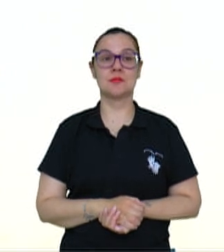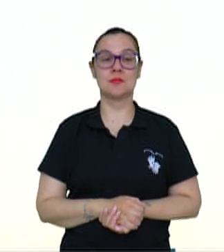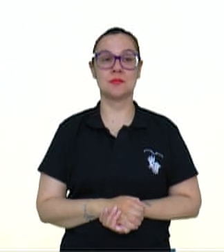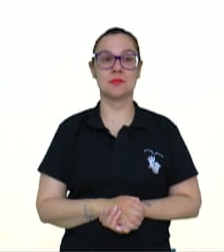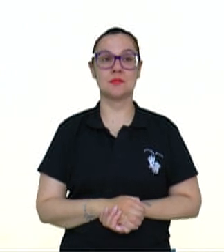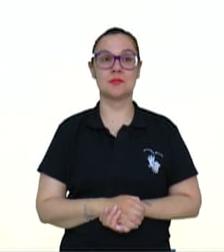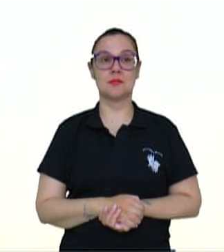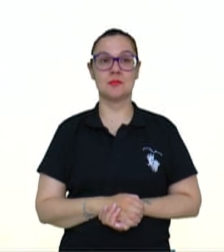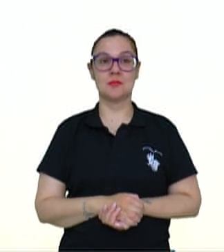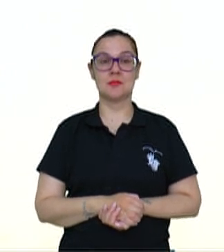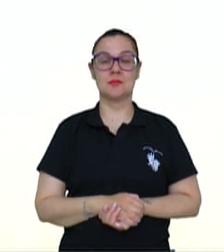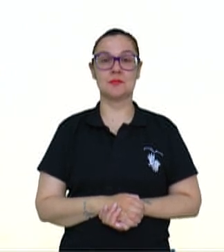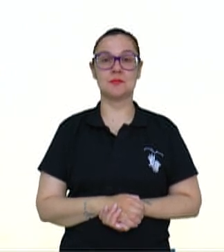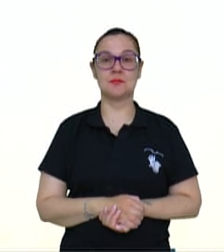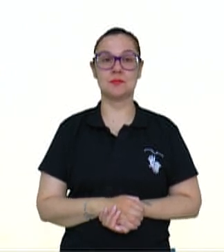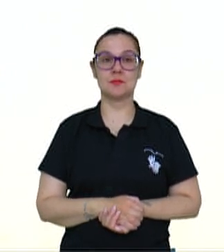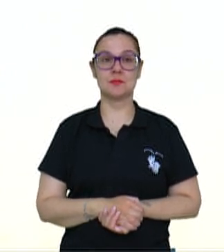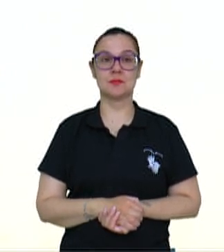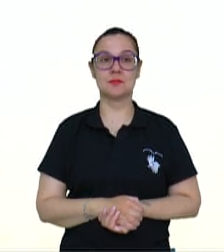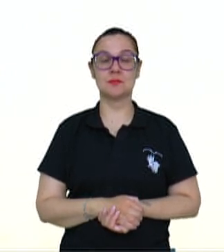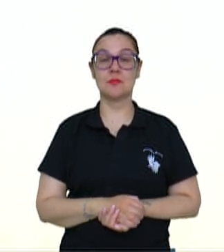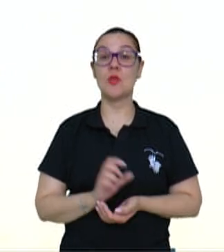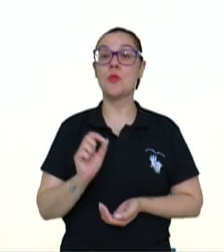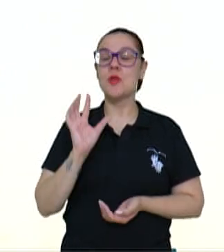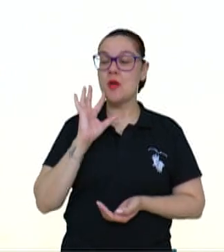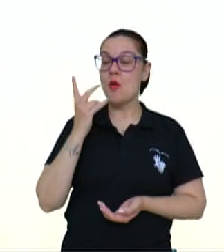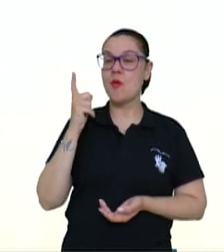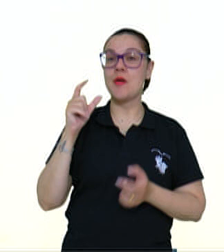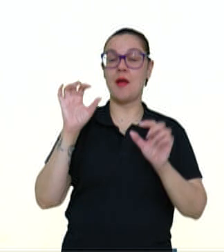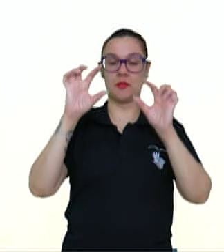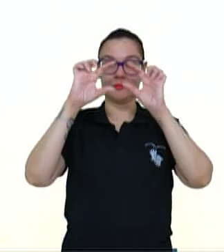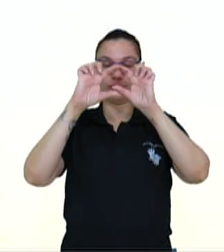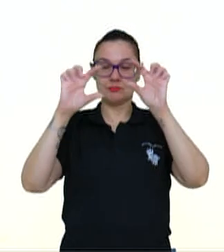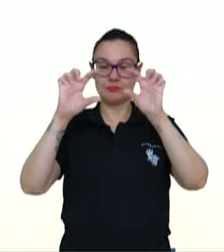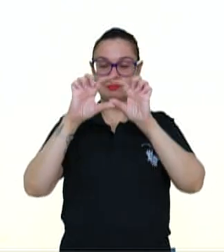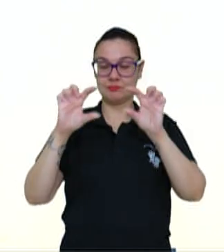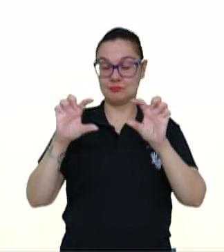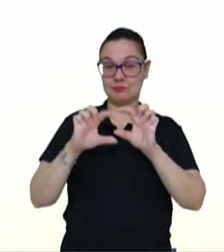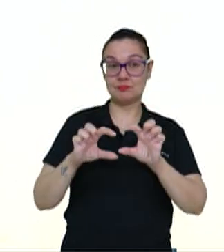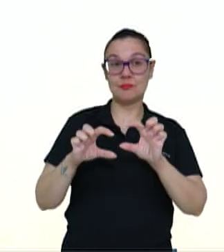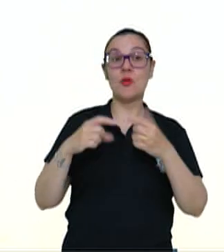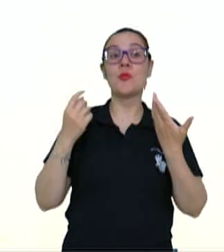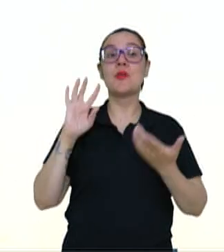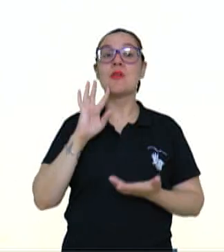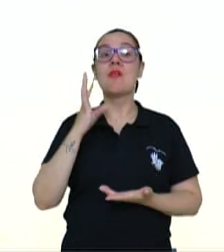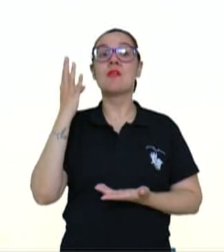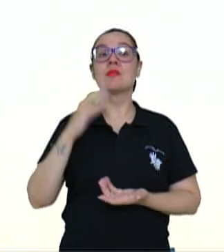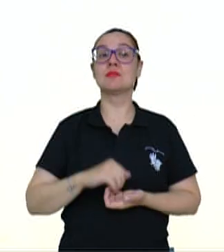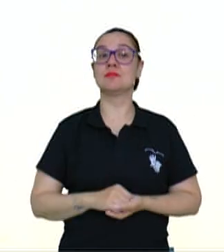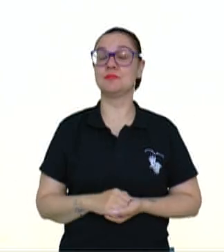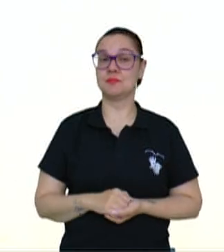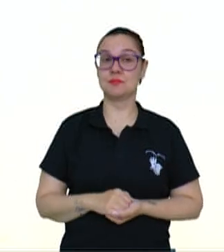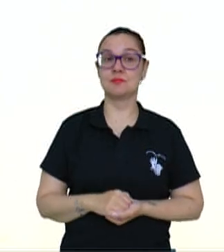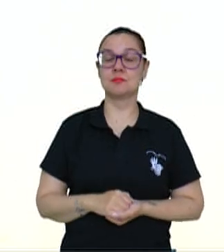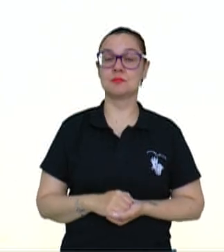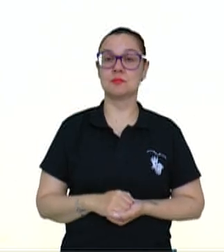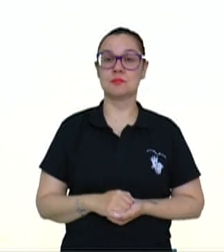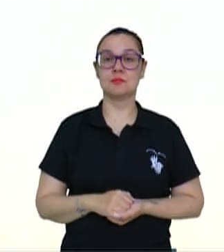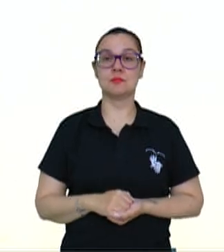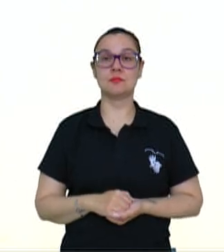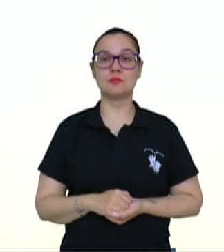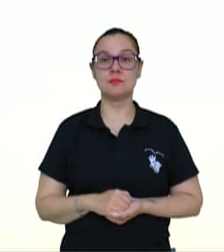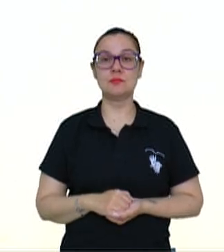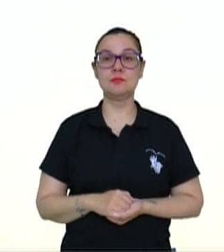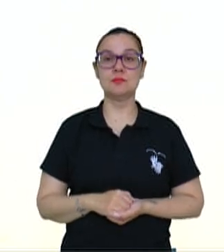les passou a los personagens em cada vinheta. Então, em cada quadrinho, o que foi que aconteceu com esses personagens, Lembrando